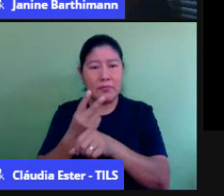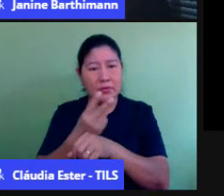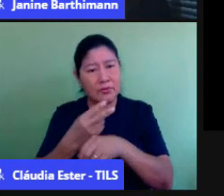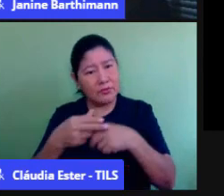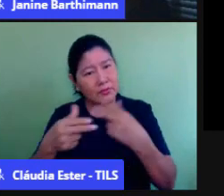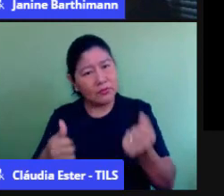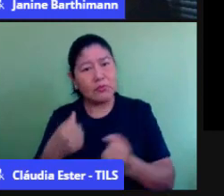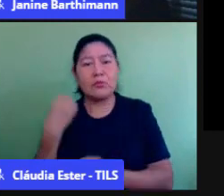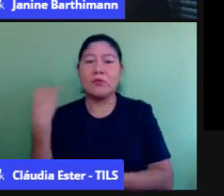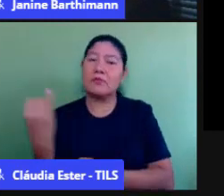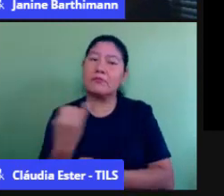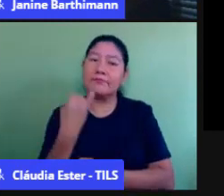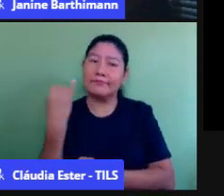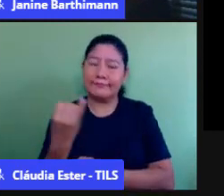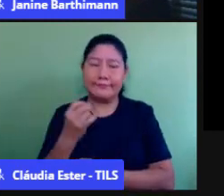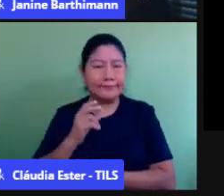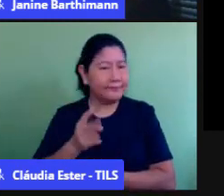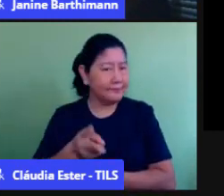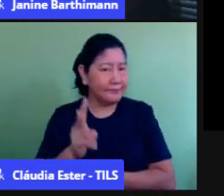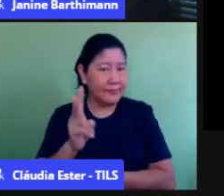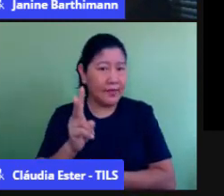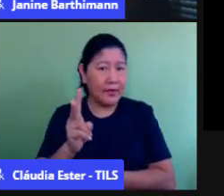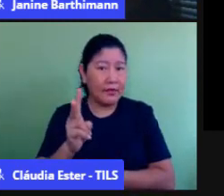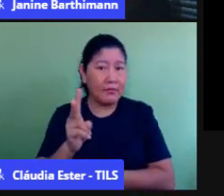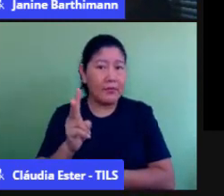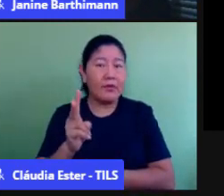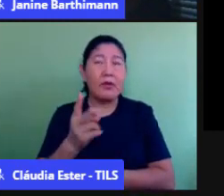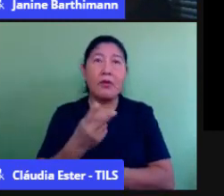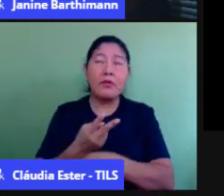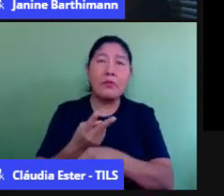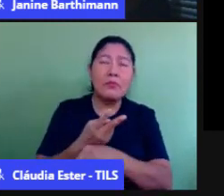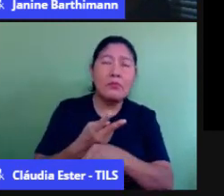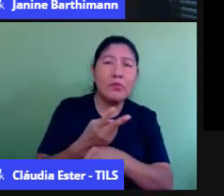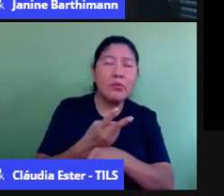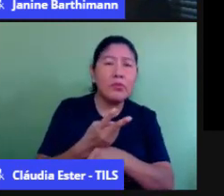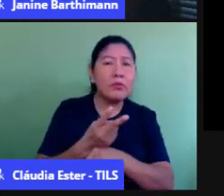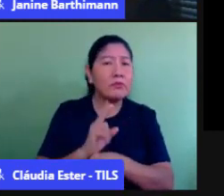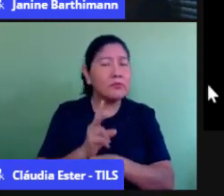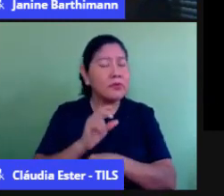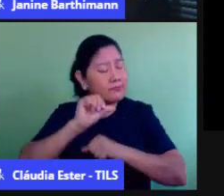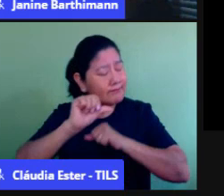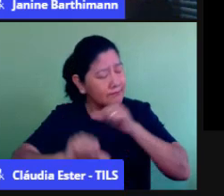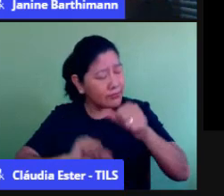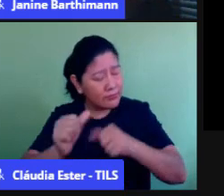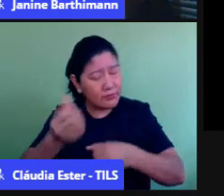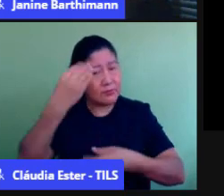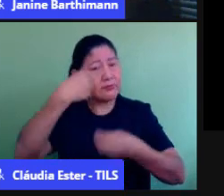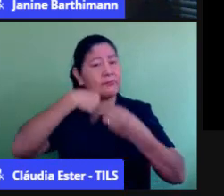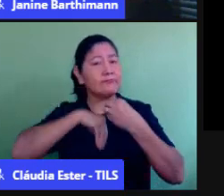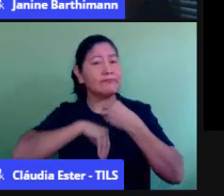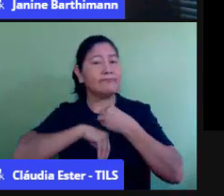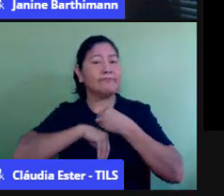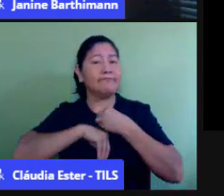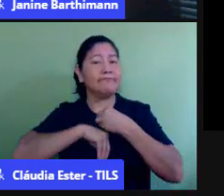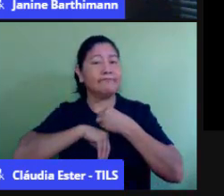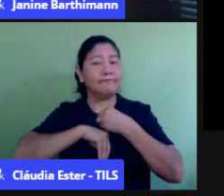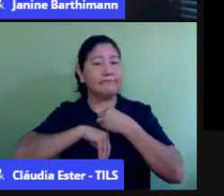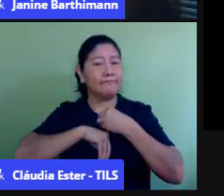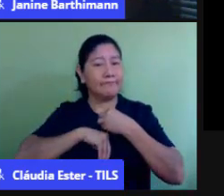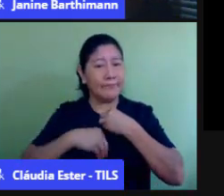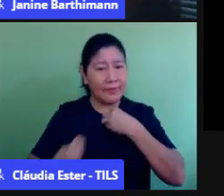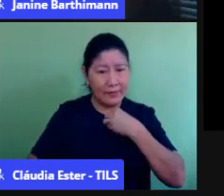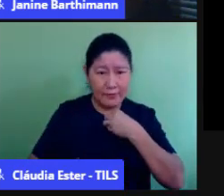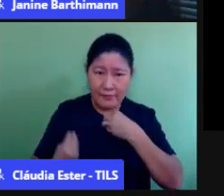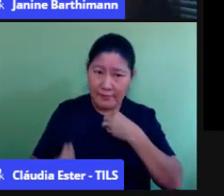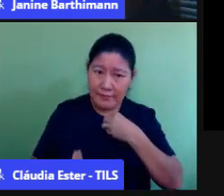passo em que buscamos nos humanizar a partir de busca pelo conhecimento e de